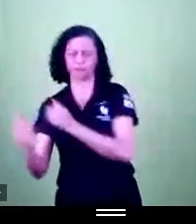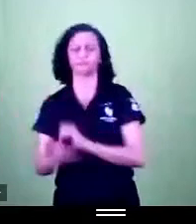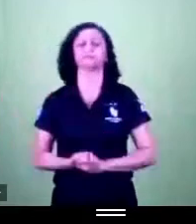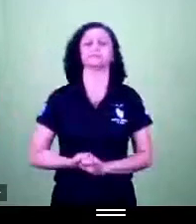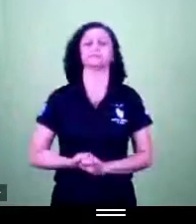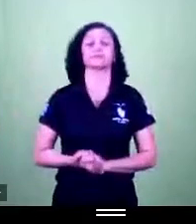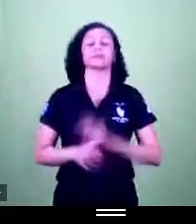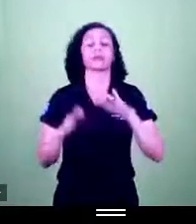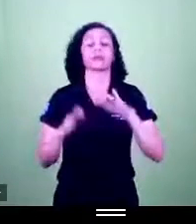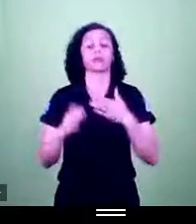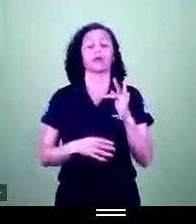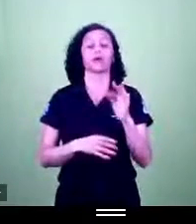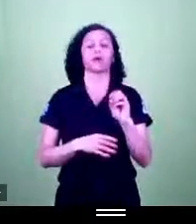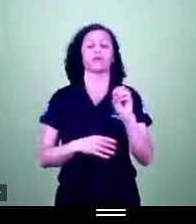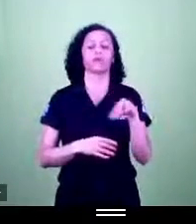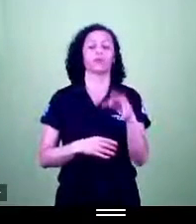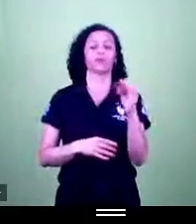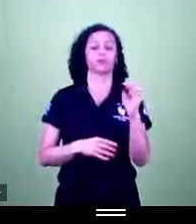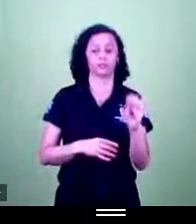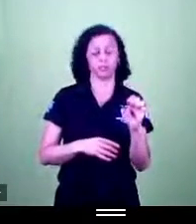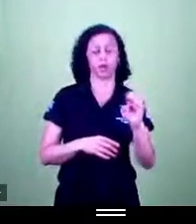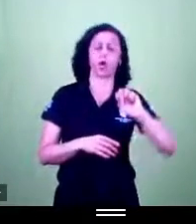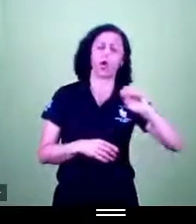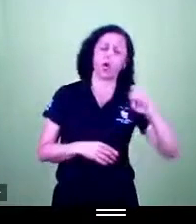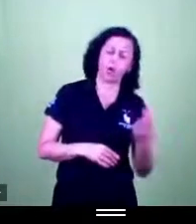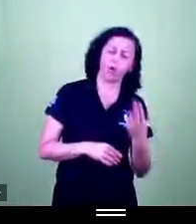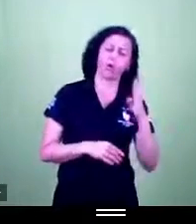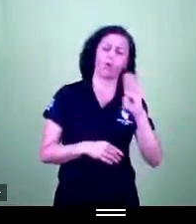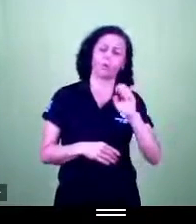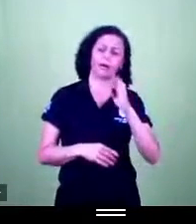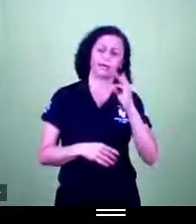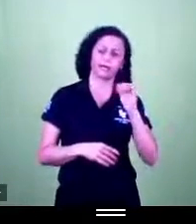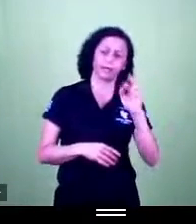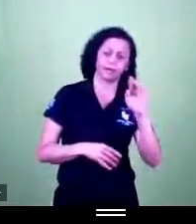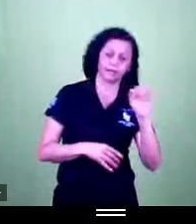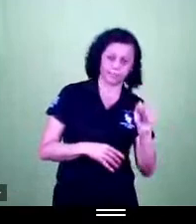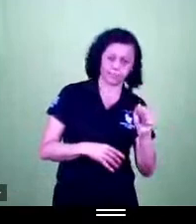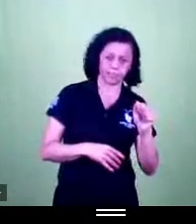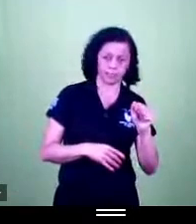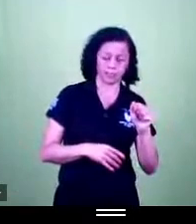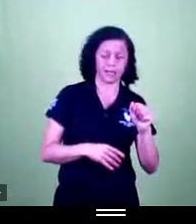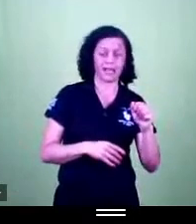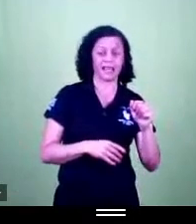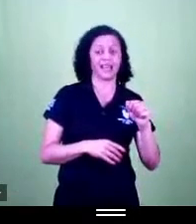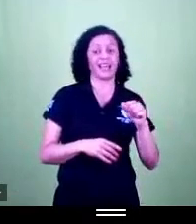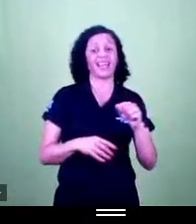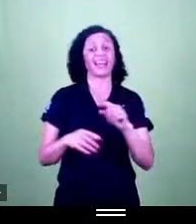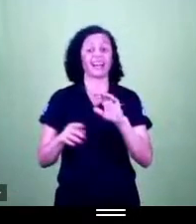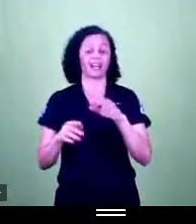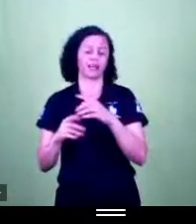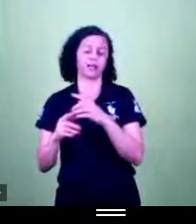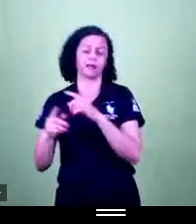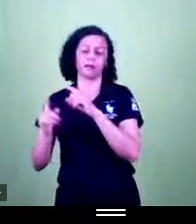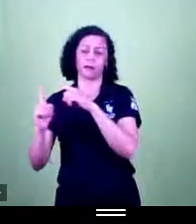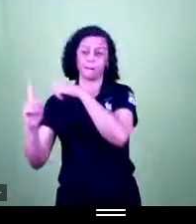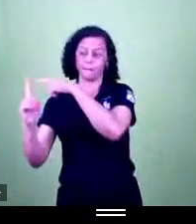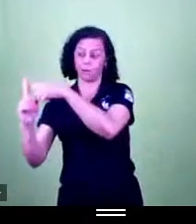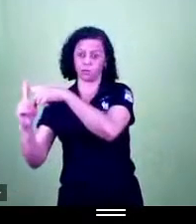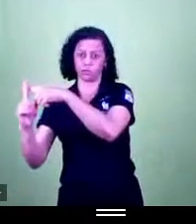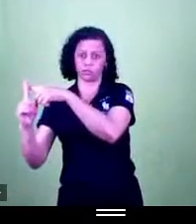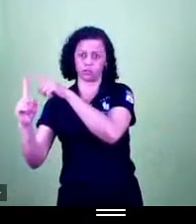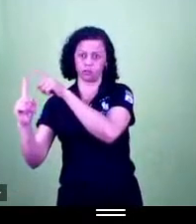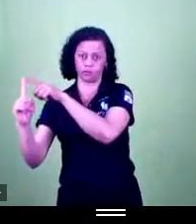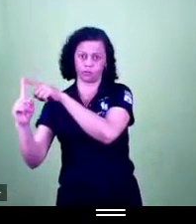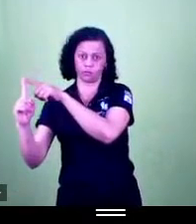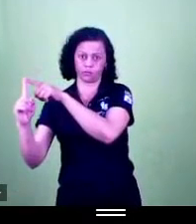fonte representada aqui, uma bateria representada aqui, ela sai do positivo, né? e volta para o negativo. Então,